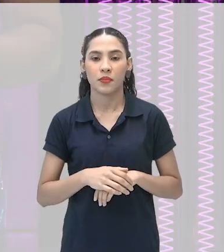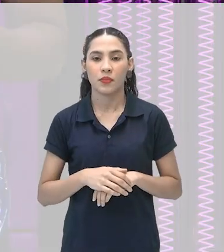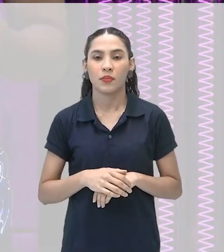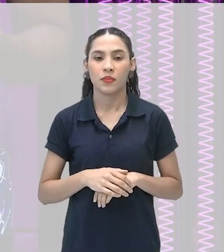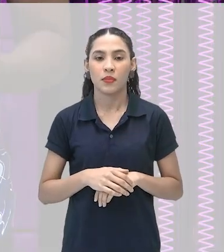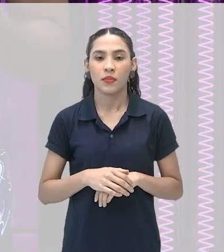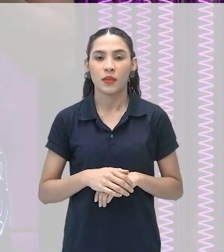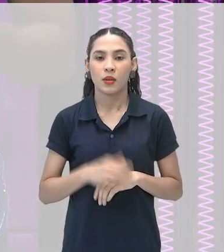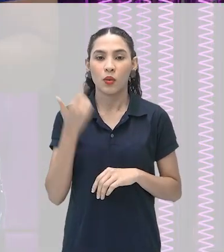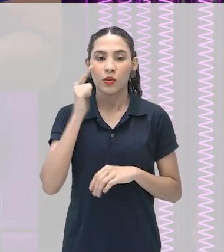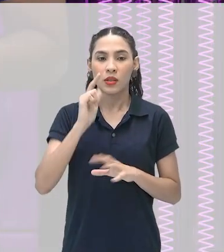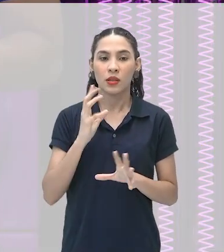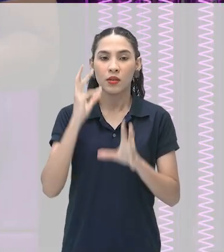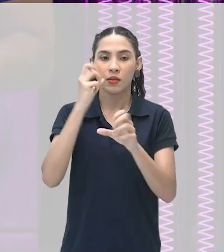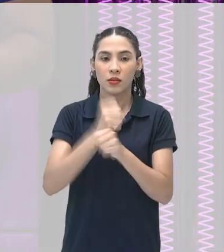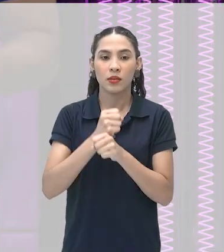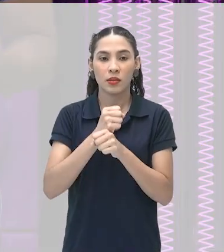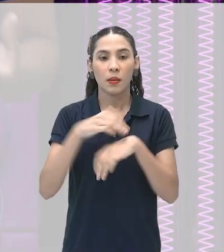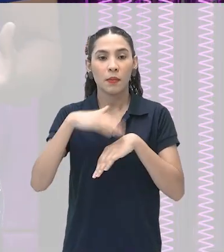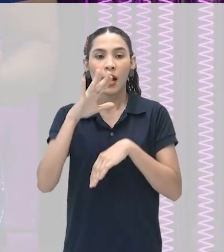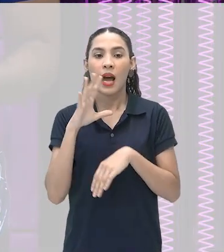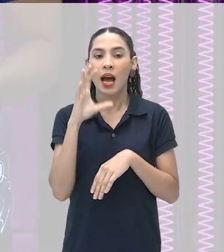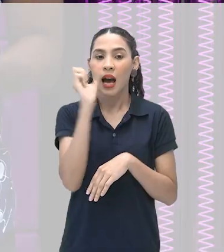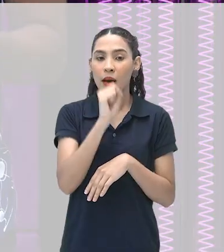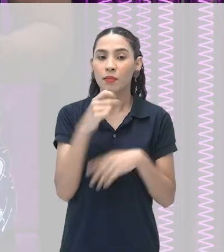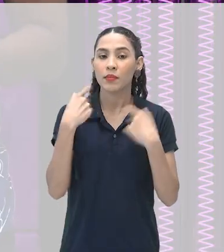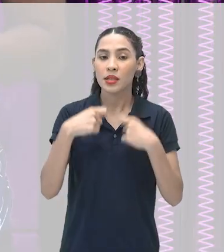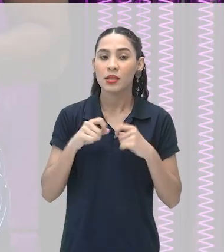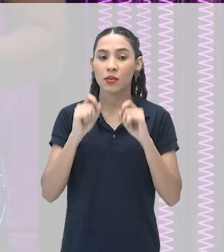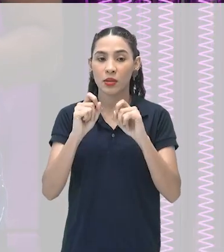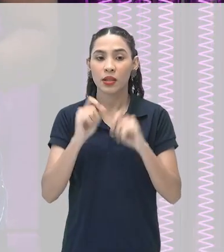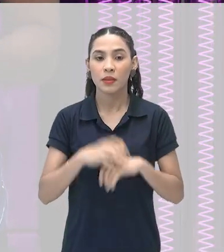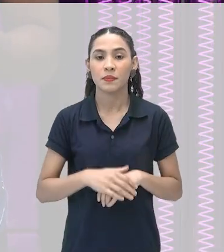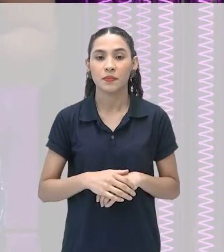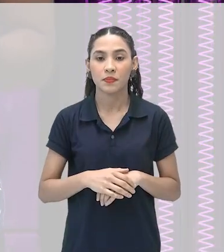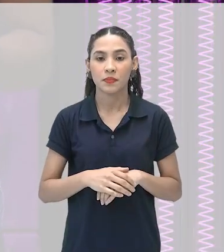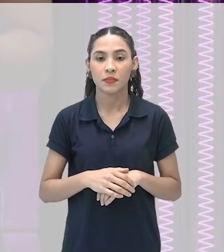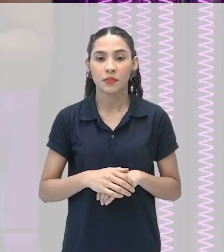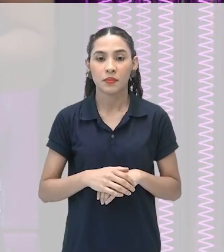e, para calcular a taxa de maneira mais rápida, basta